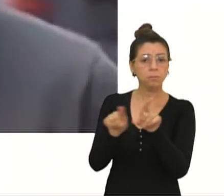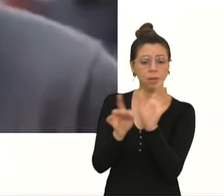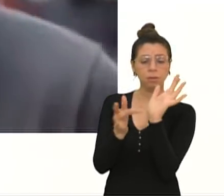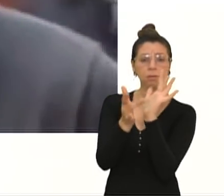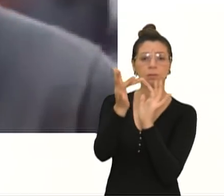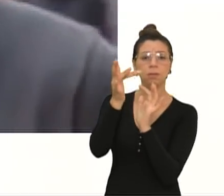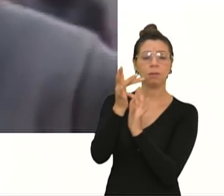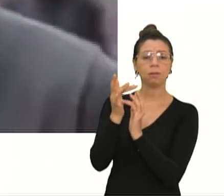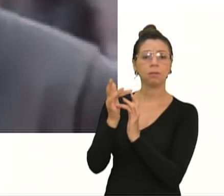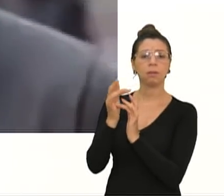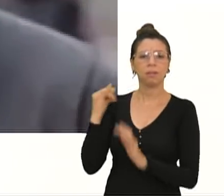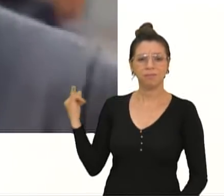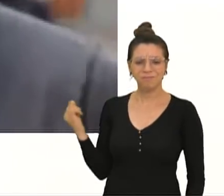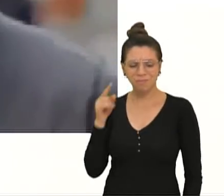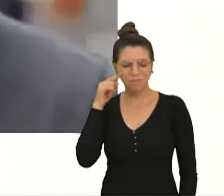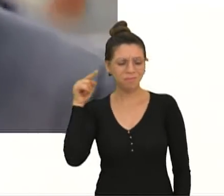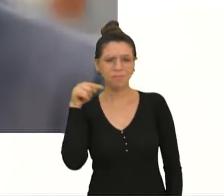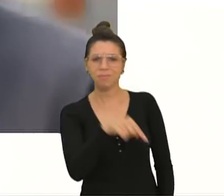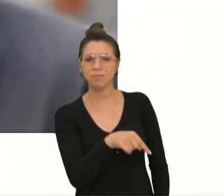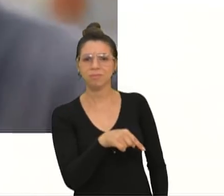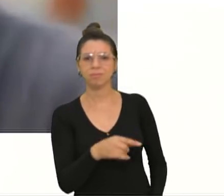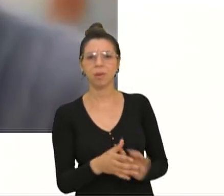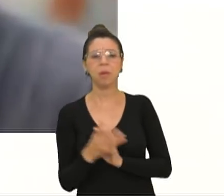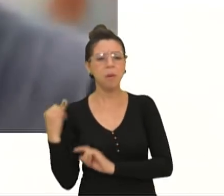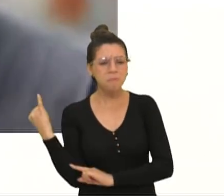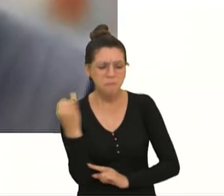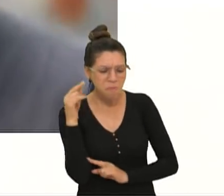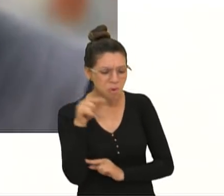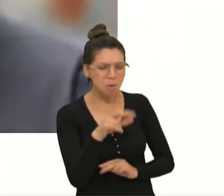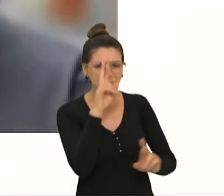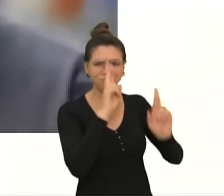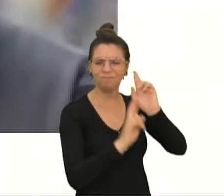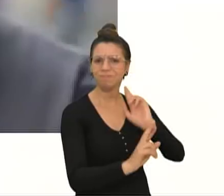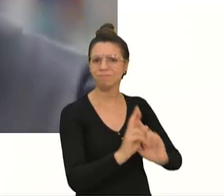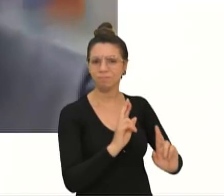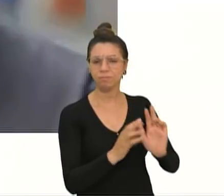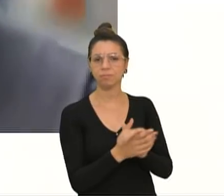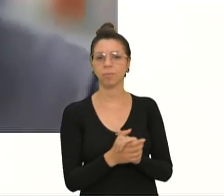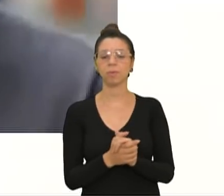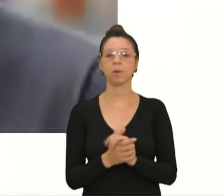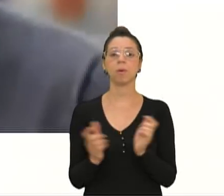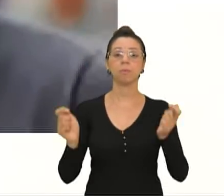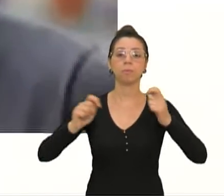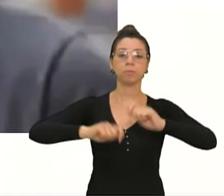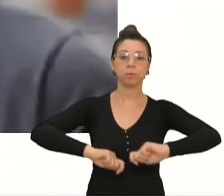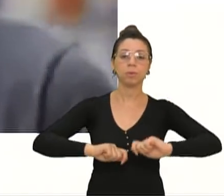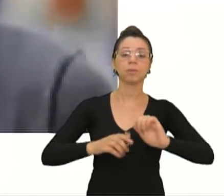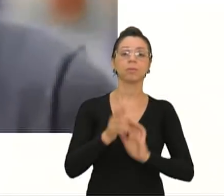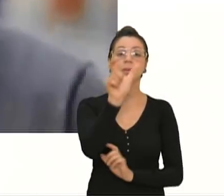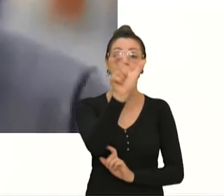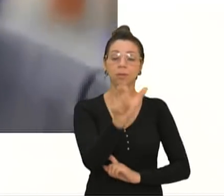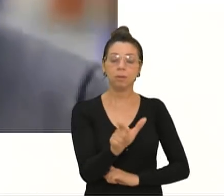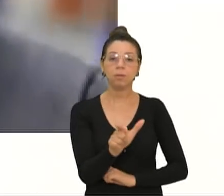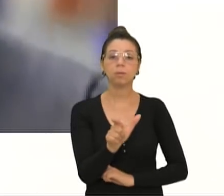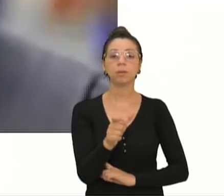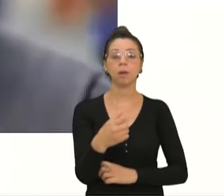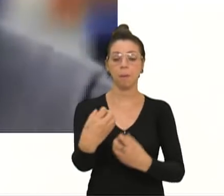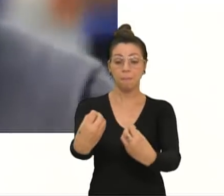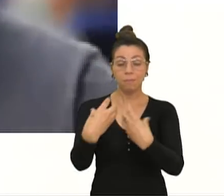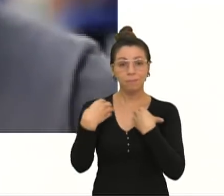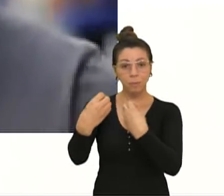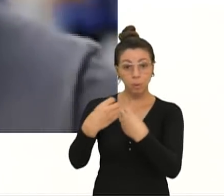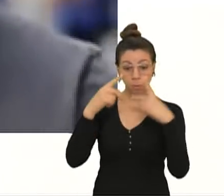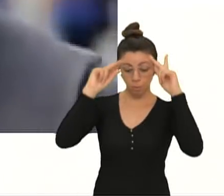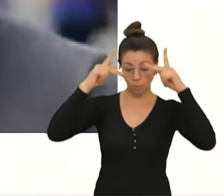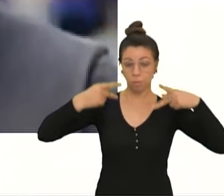se importa com as pessoas, Deus se importa justamente por um único motivo, para nos ensinar que nós, seres